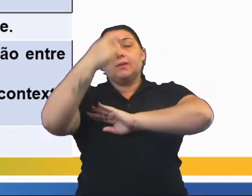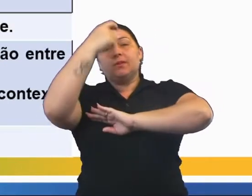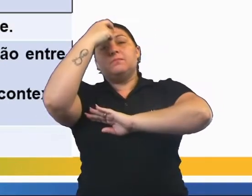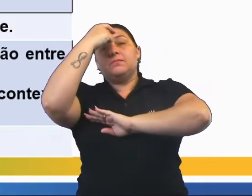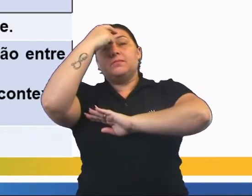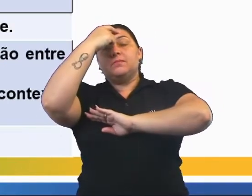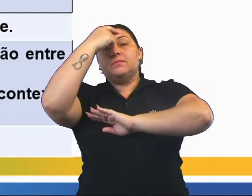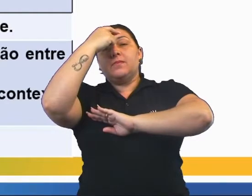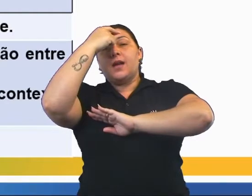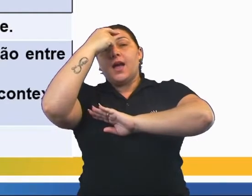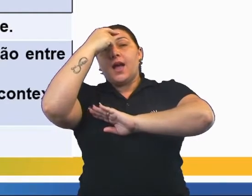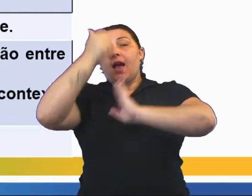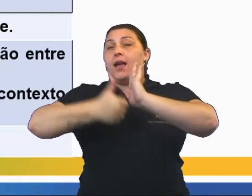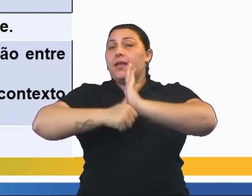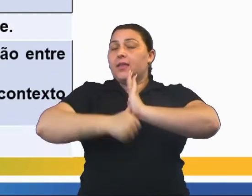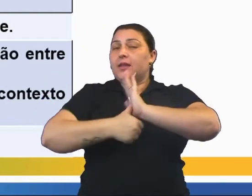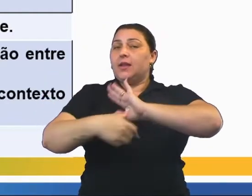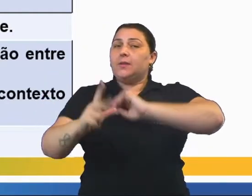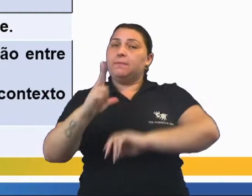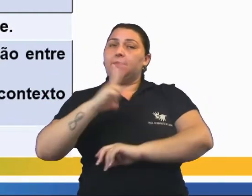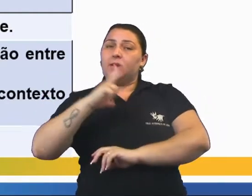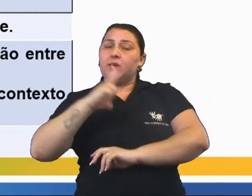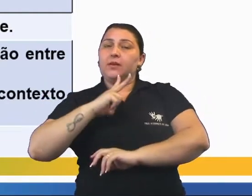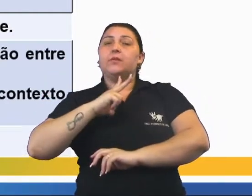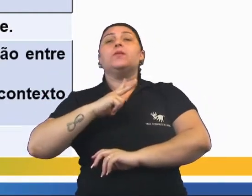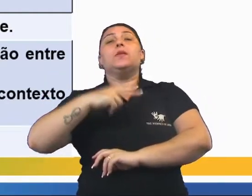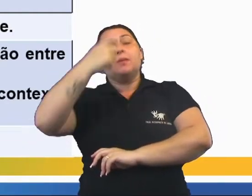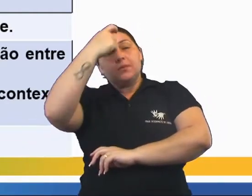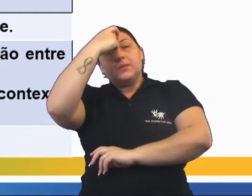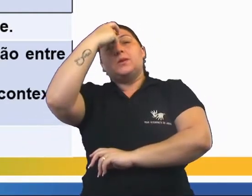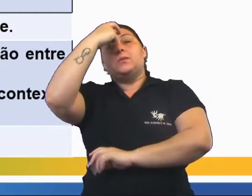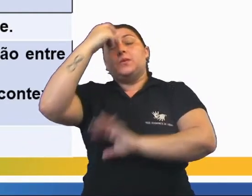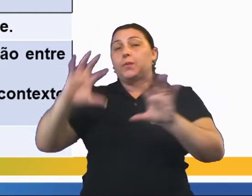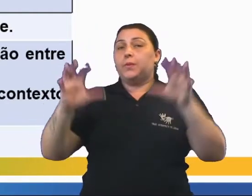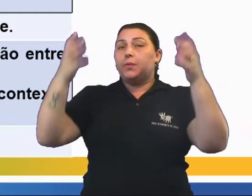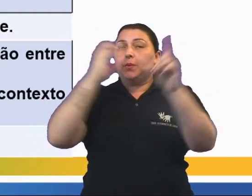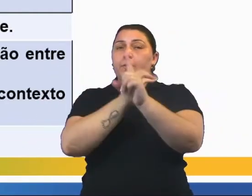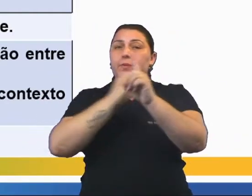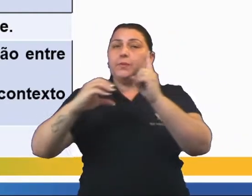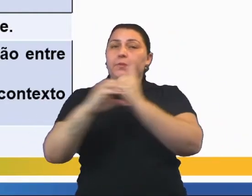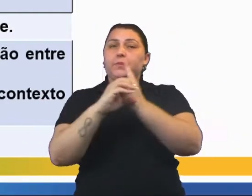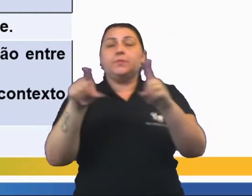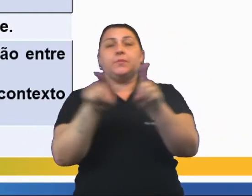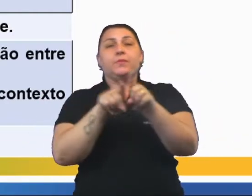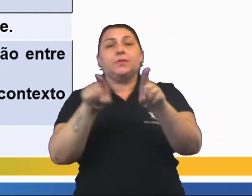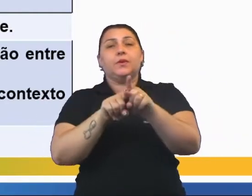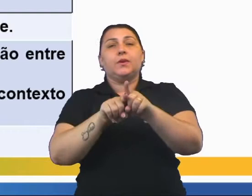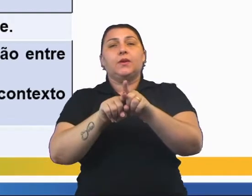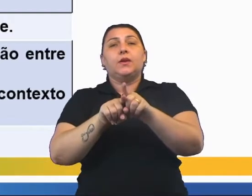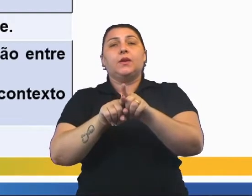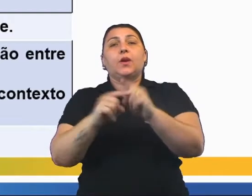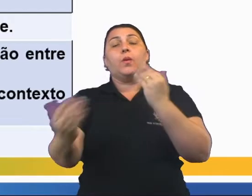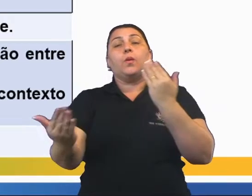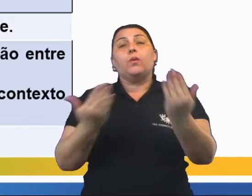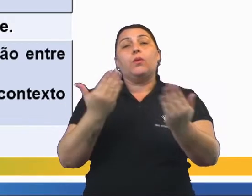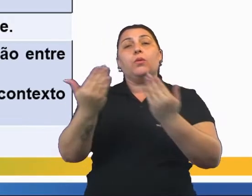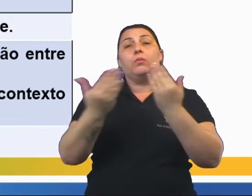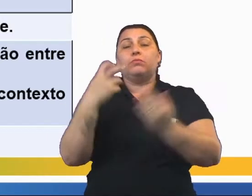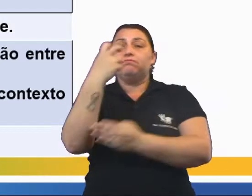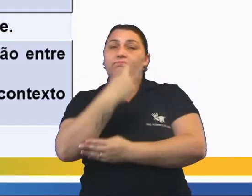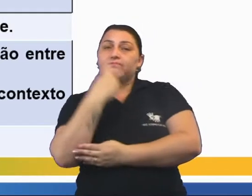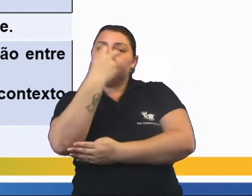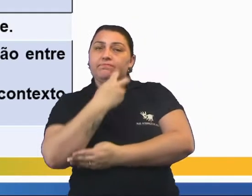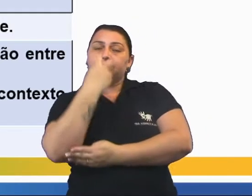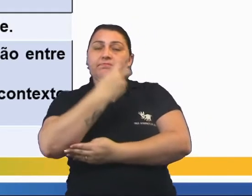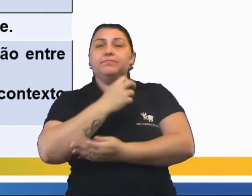a identidade particular da religião está relacionada à memória, a cerimônia, os cultos e os rituais comparados à transmissão oral